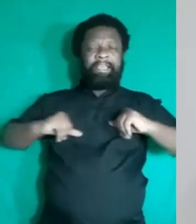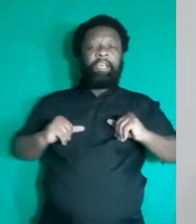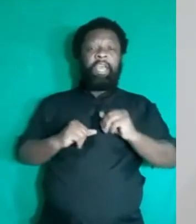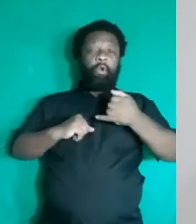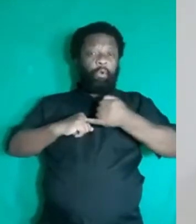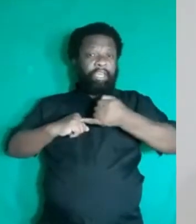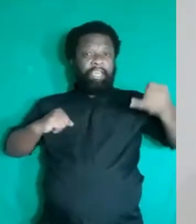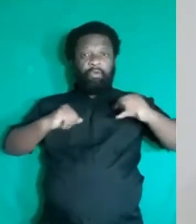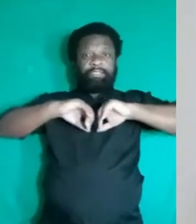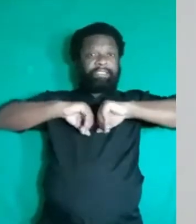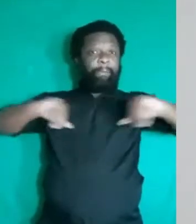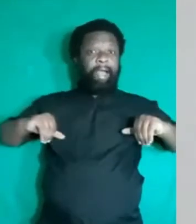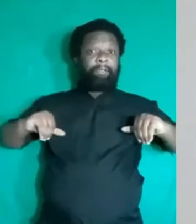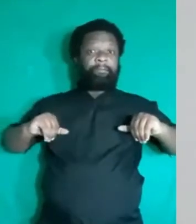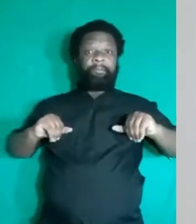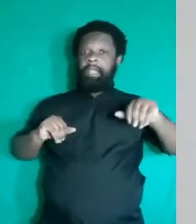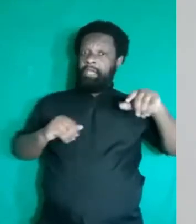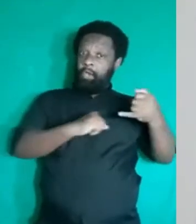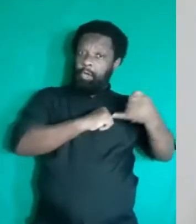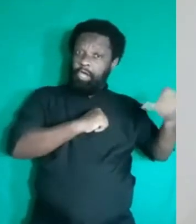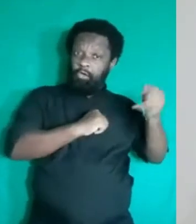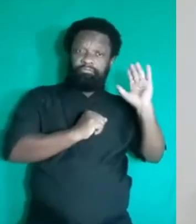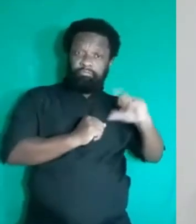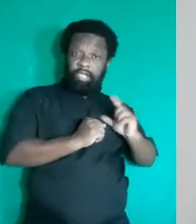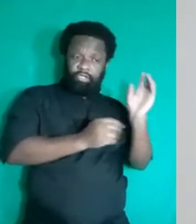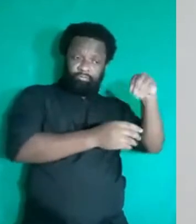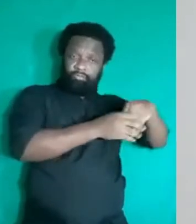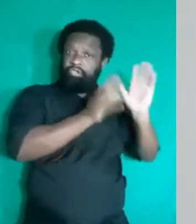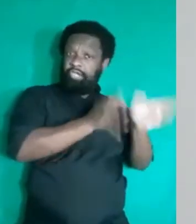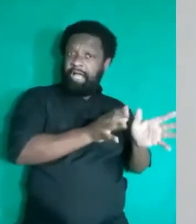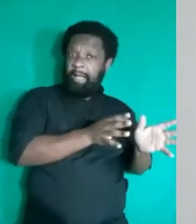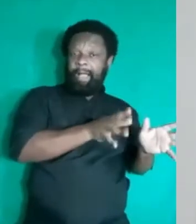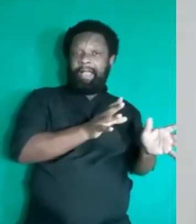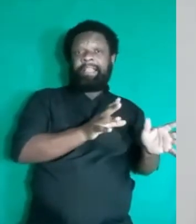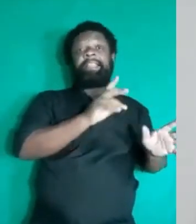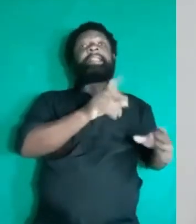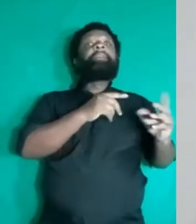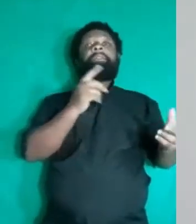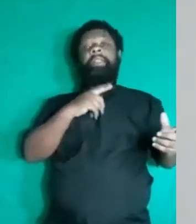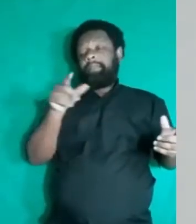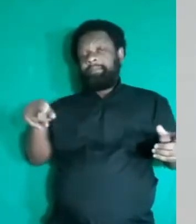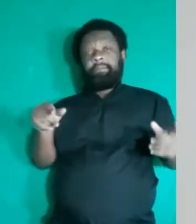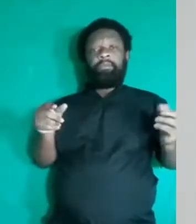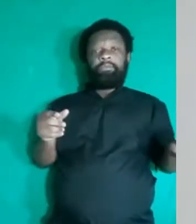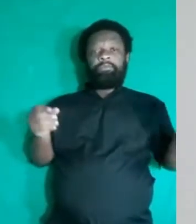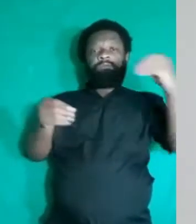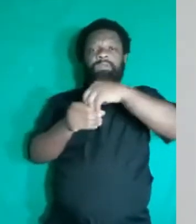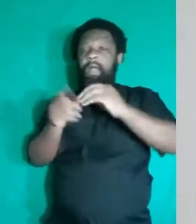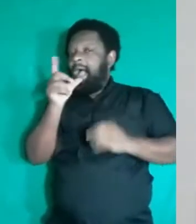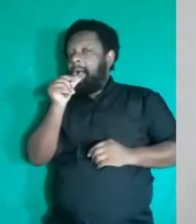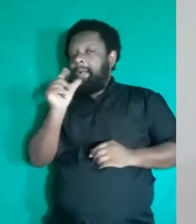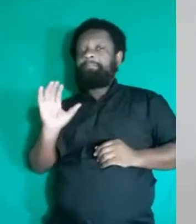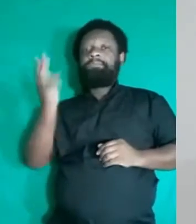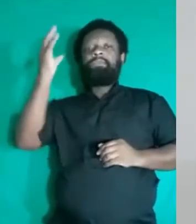o processo de dissociação iônica, ou seja, de separação de íons. Os íons já existiam antes de você colocar o